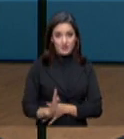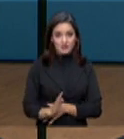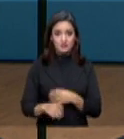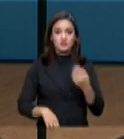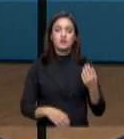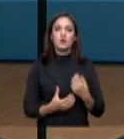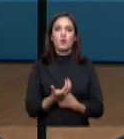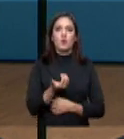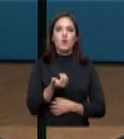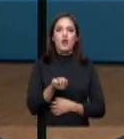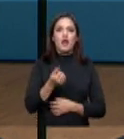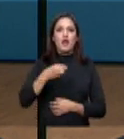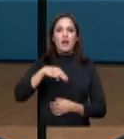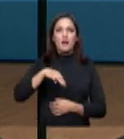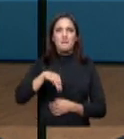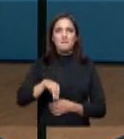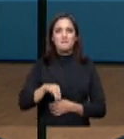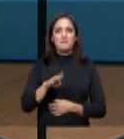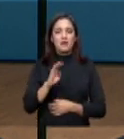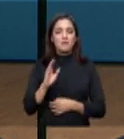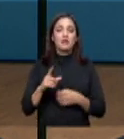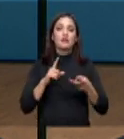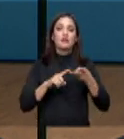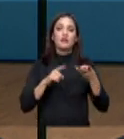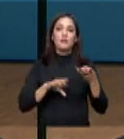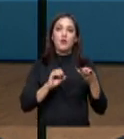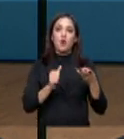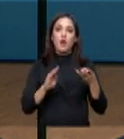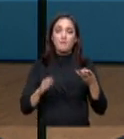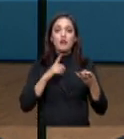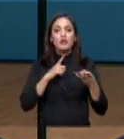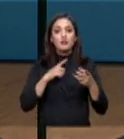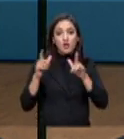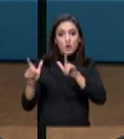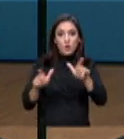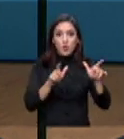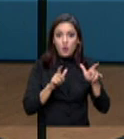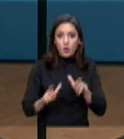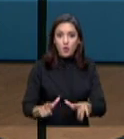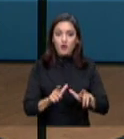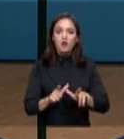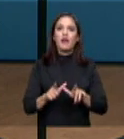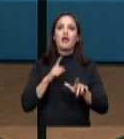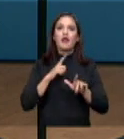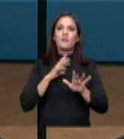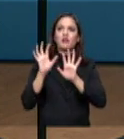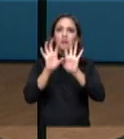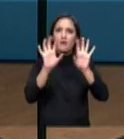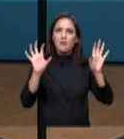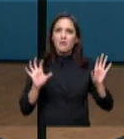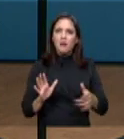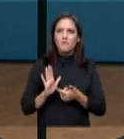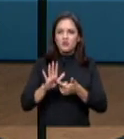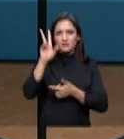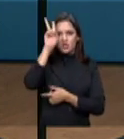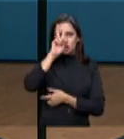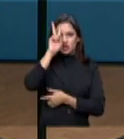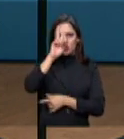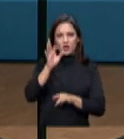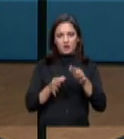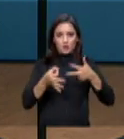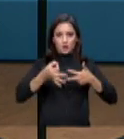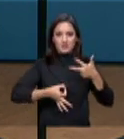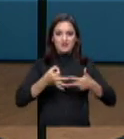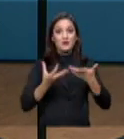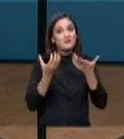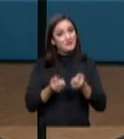dos Advogados do Brasil, que anualmente terão espaço para realizar exposições relacionadas à história do Judiciário.